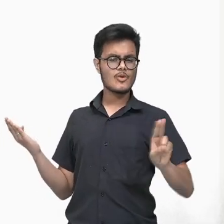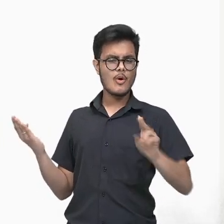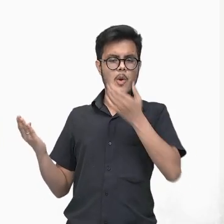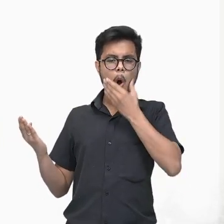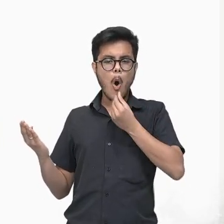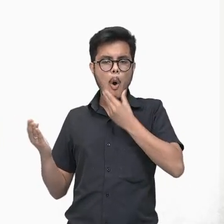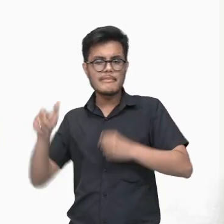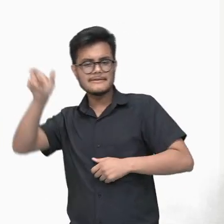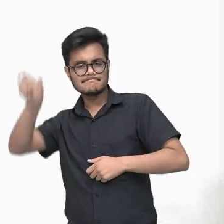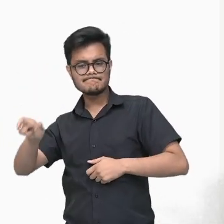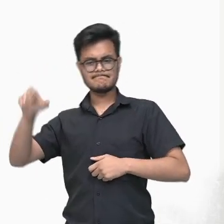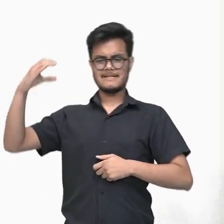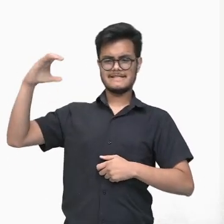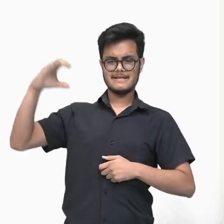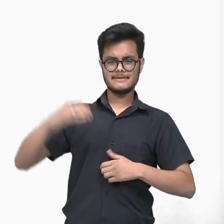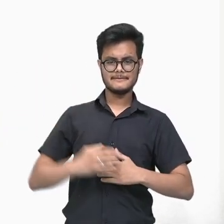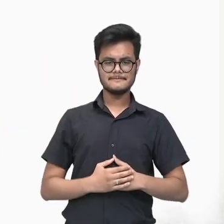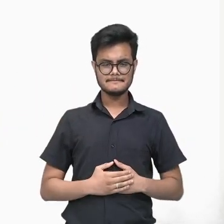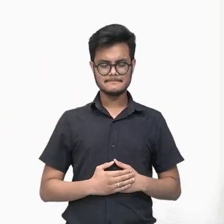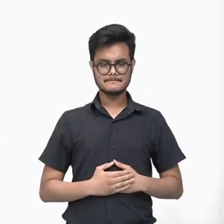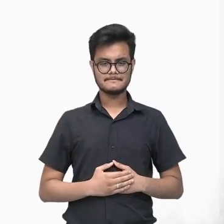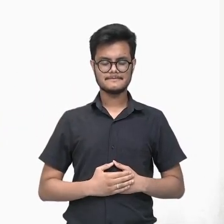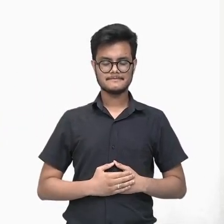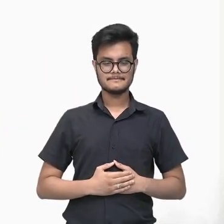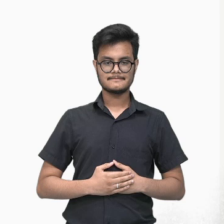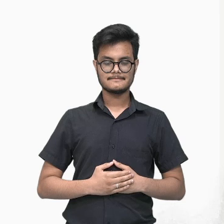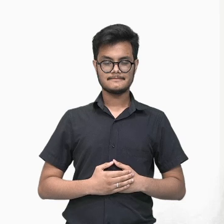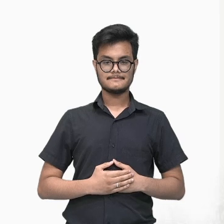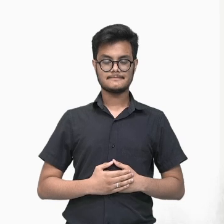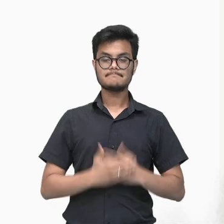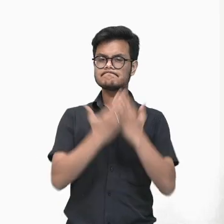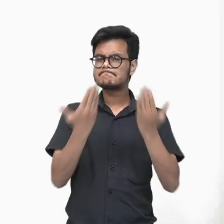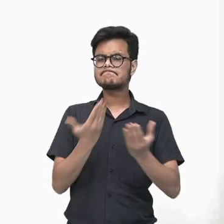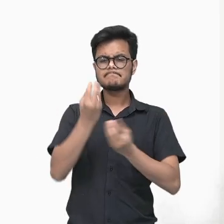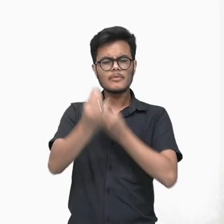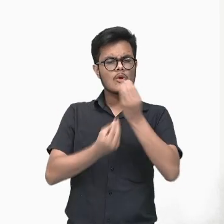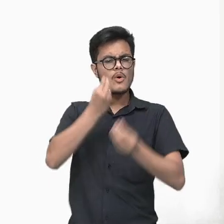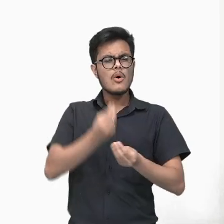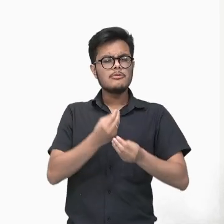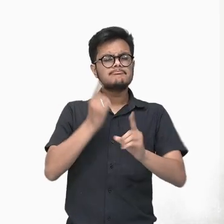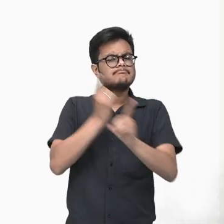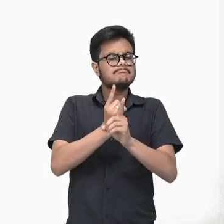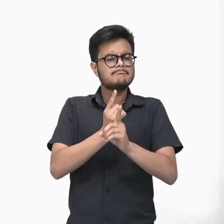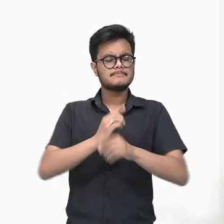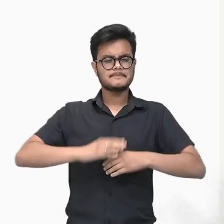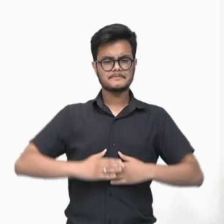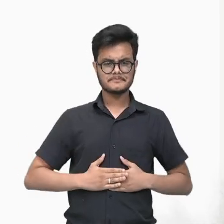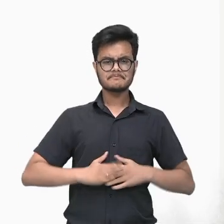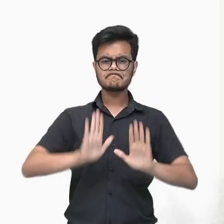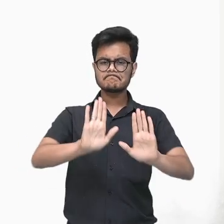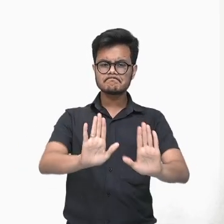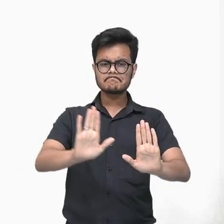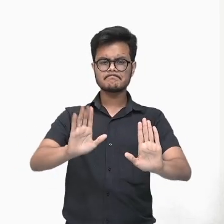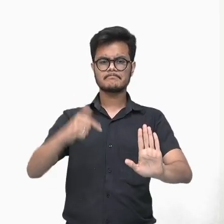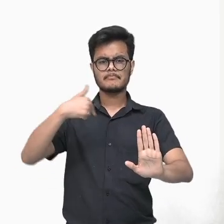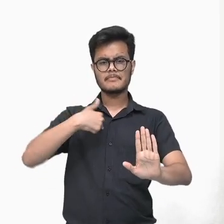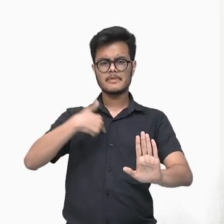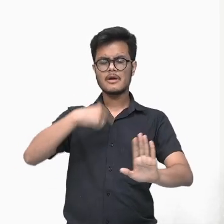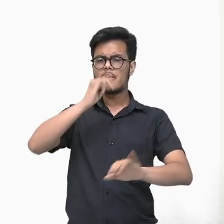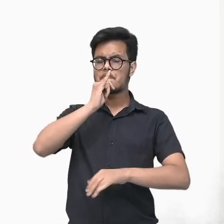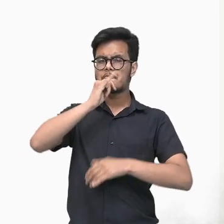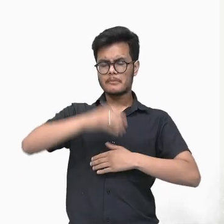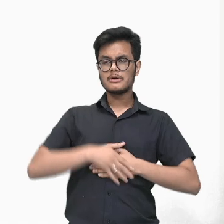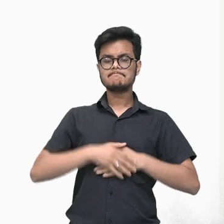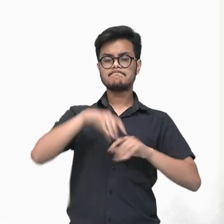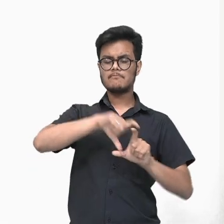Mileto. Tales de Mileto fez o seguinte: numa das experiências, um bastão